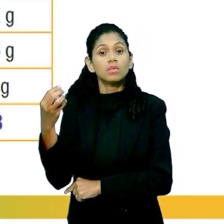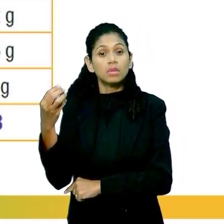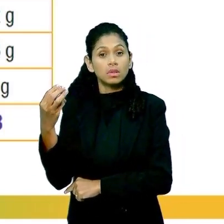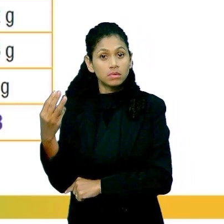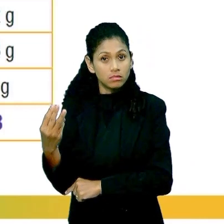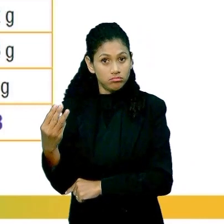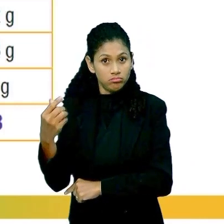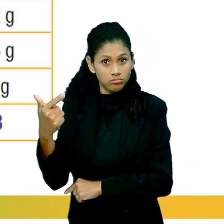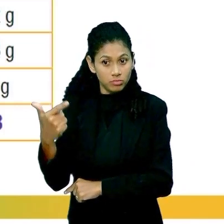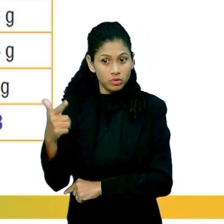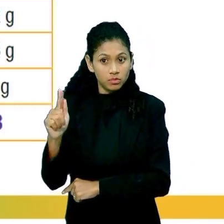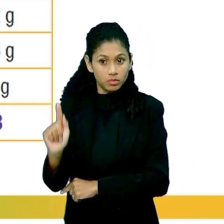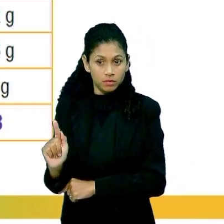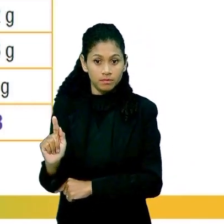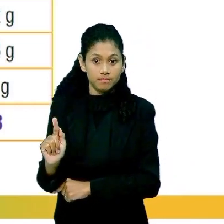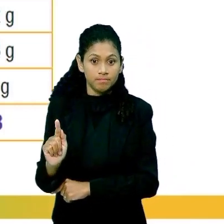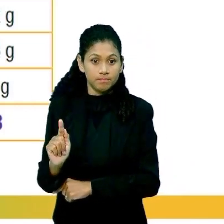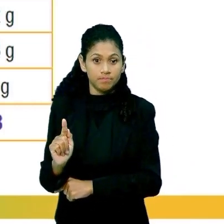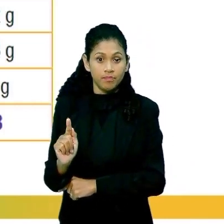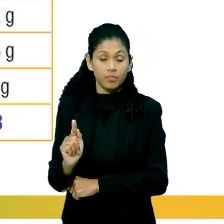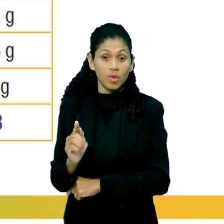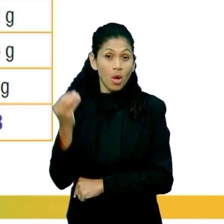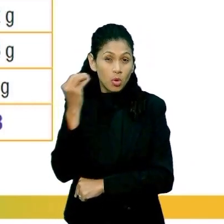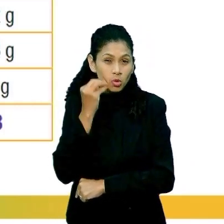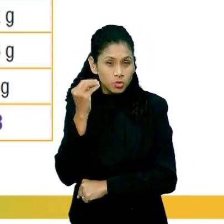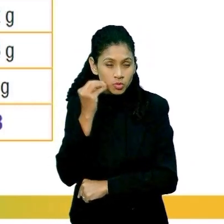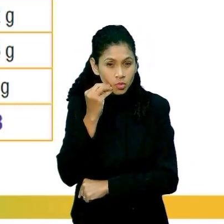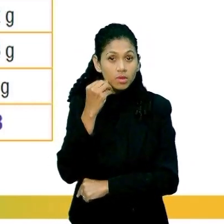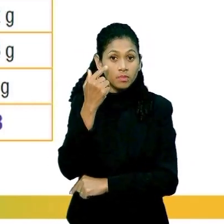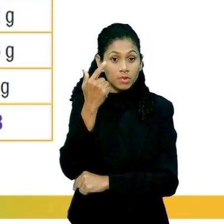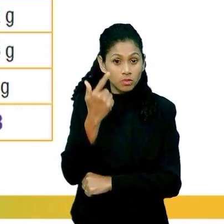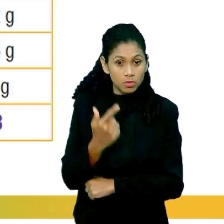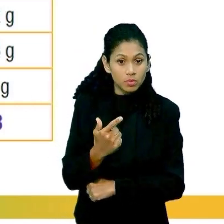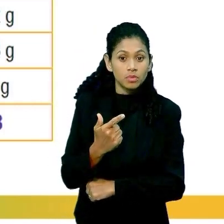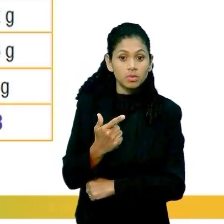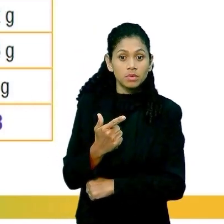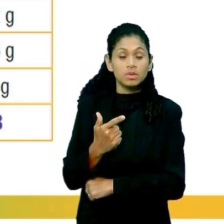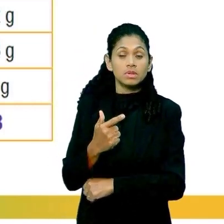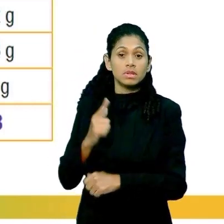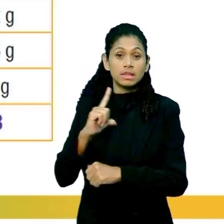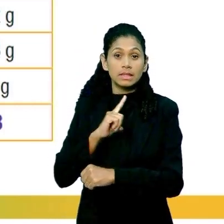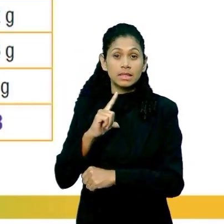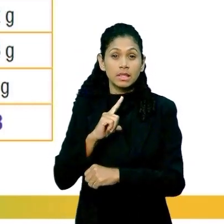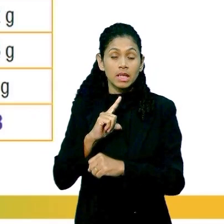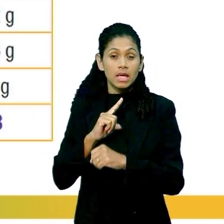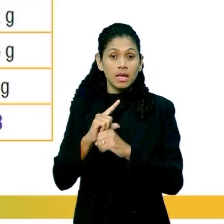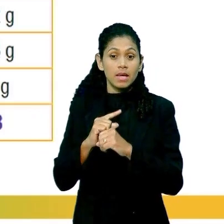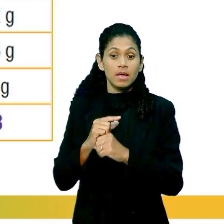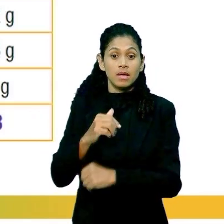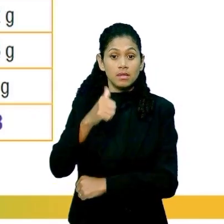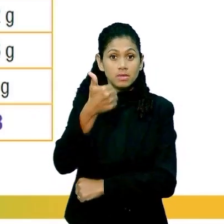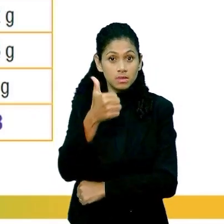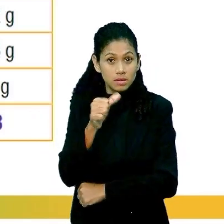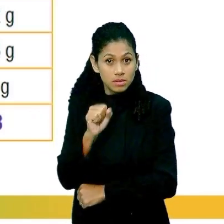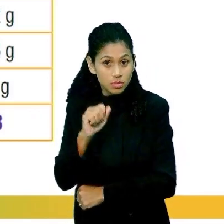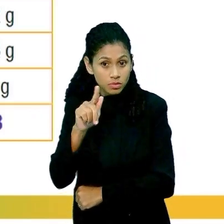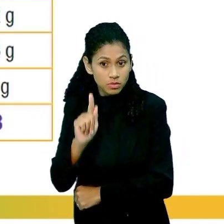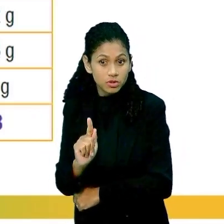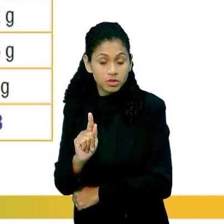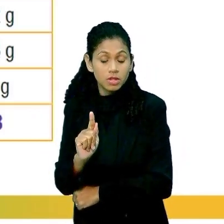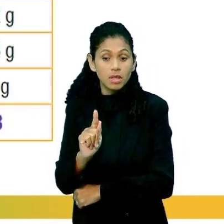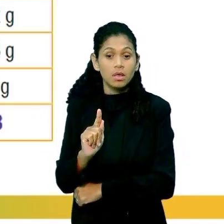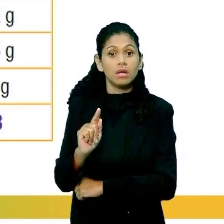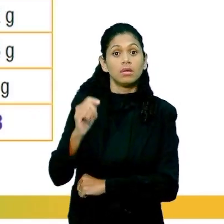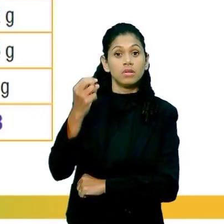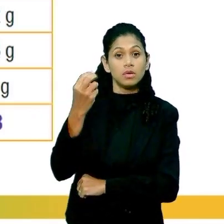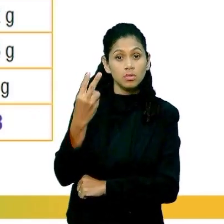produto. Perceba que no experimento 2 eu tenho metade da massa de água. Consequentemente, eu terei metade da massa de gás